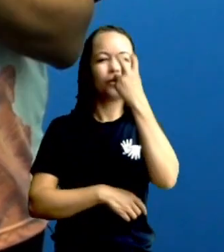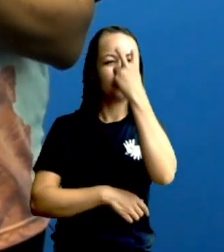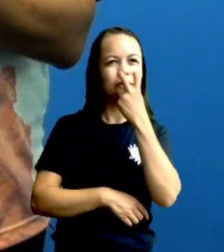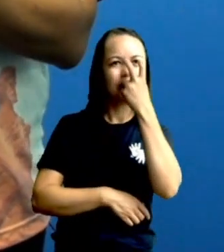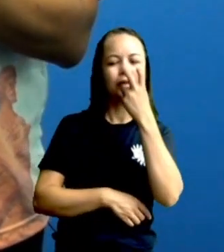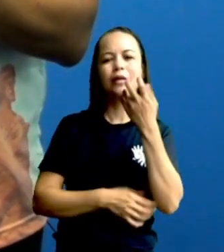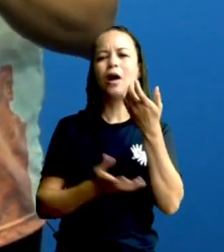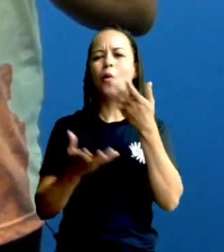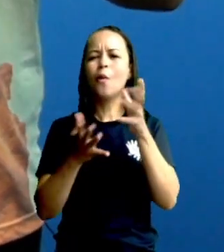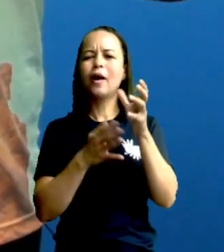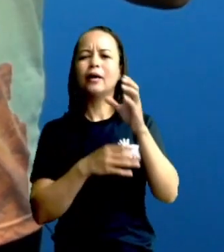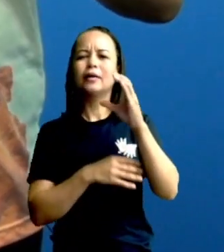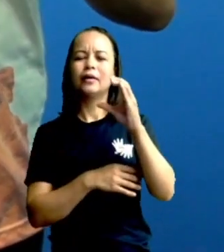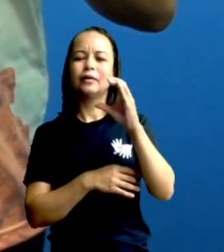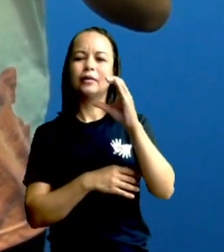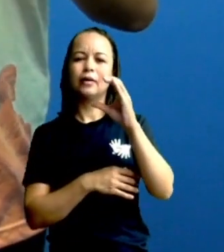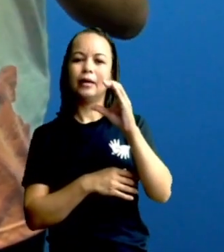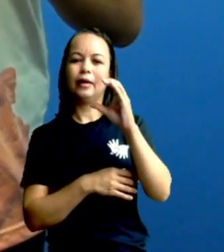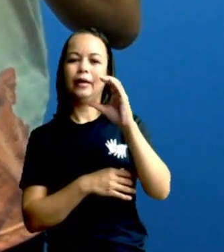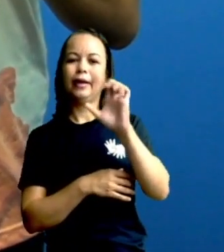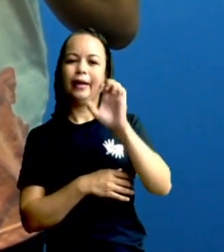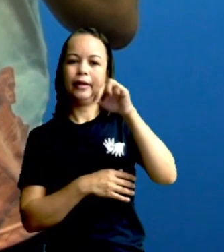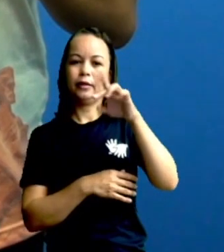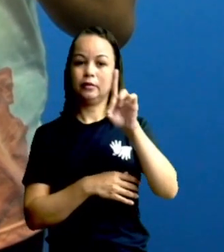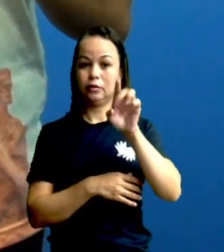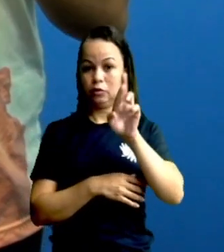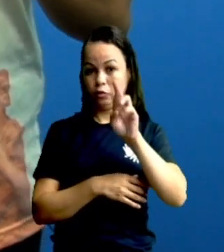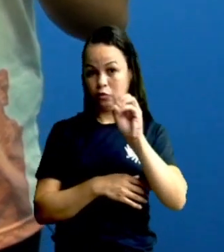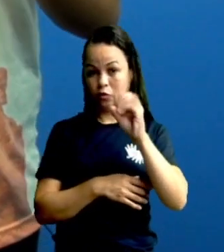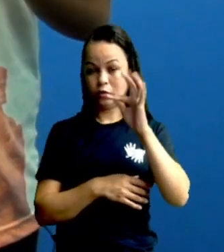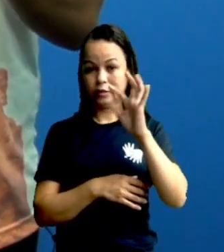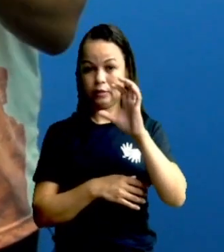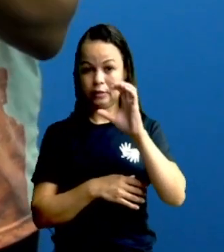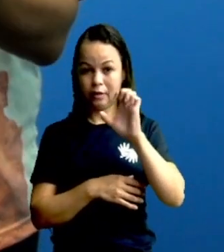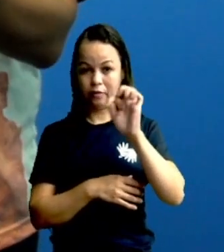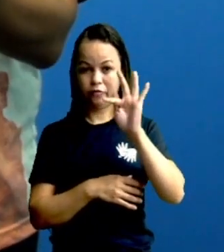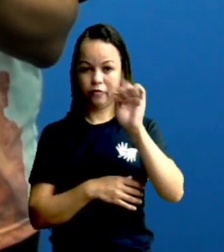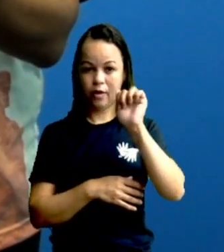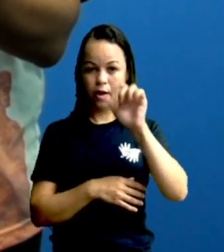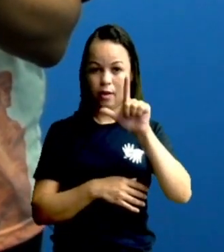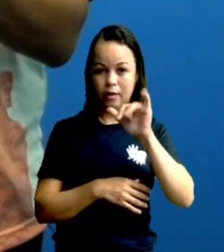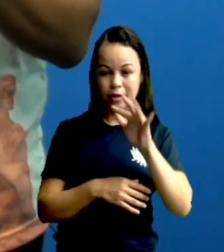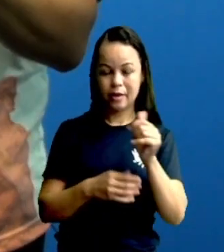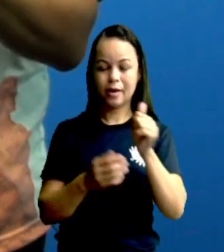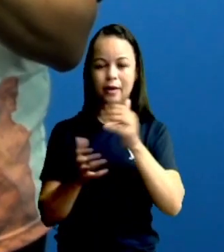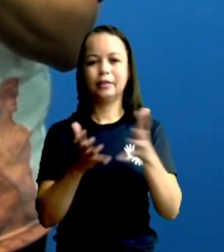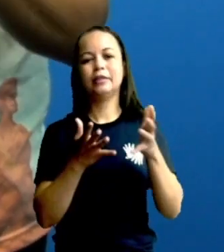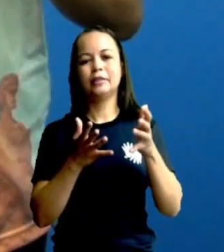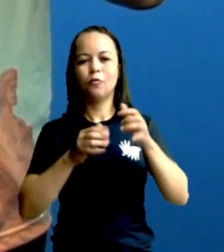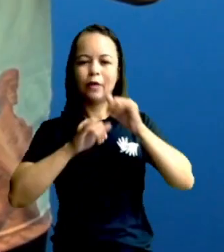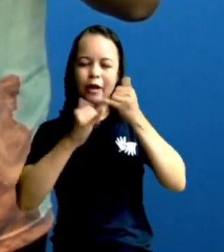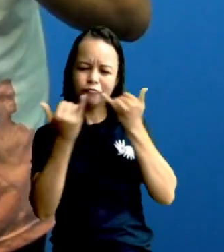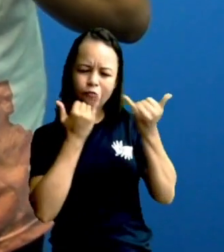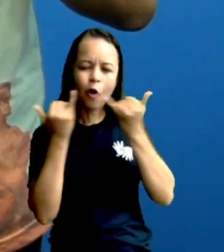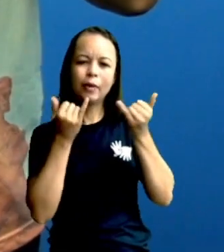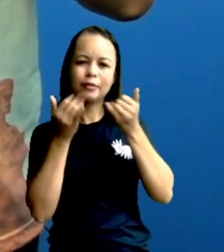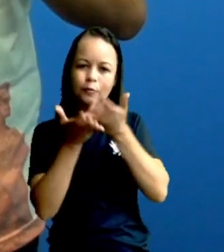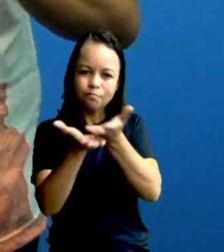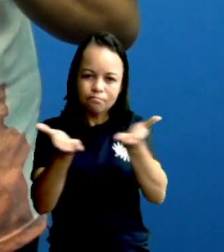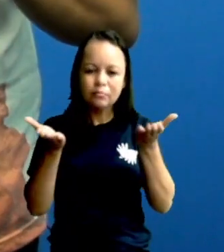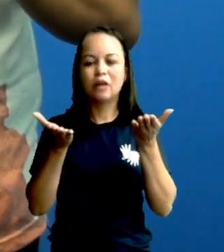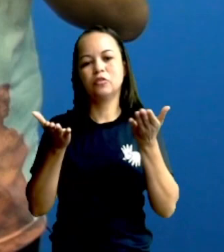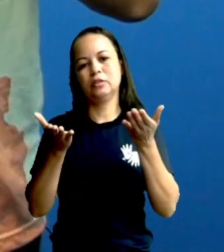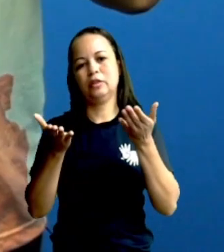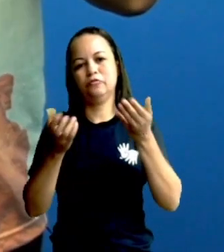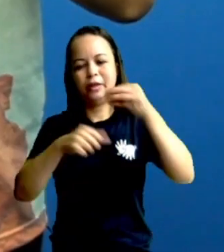uma hidrocefalia. Então, cabe a gente deixar registrado essas informações, tá certo, gente? Então, fica